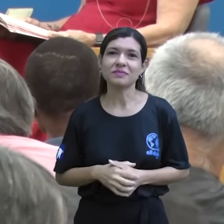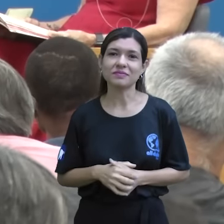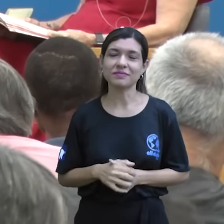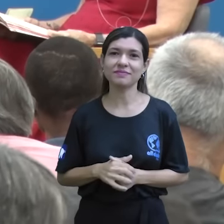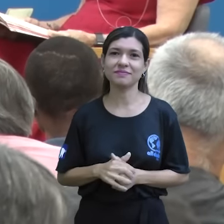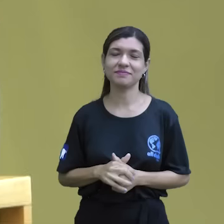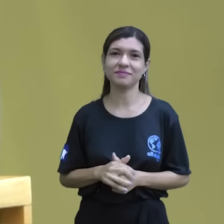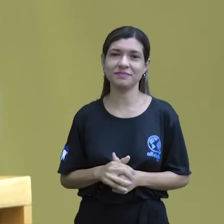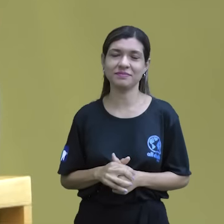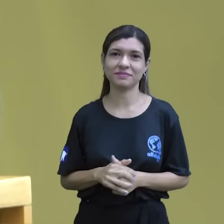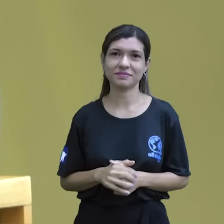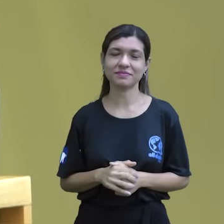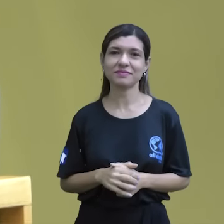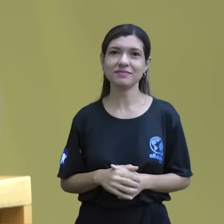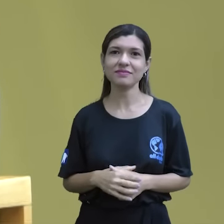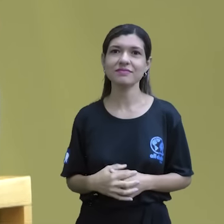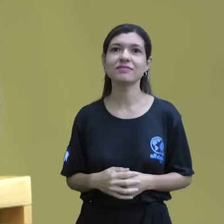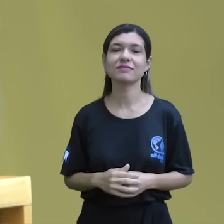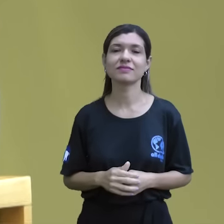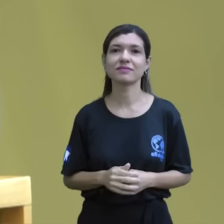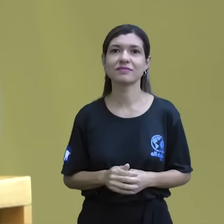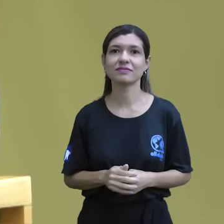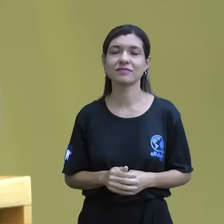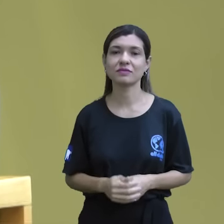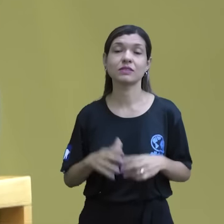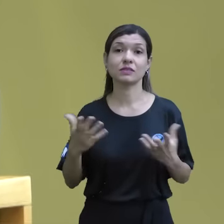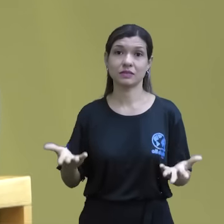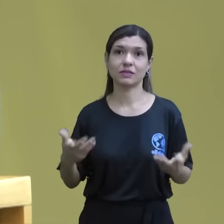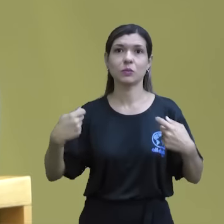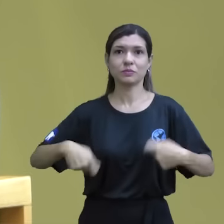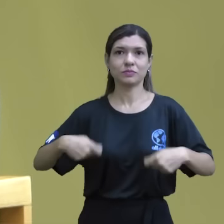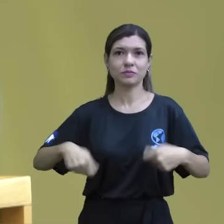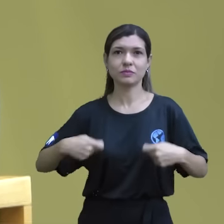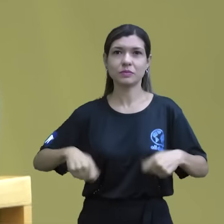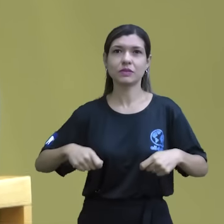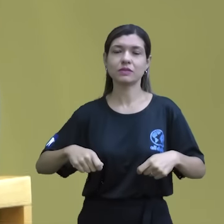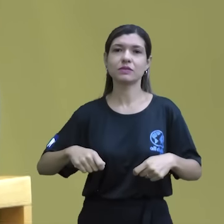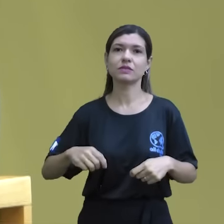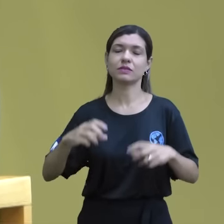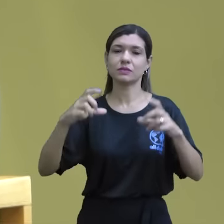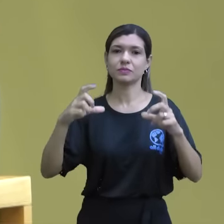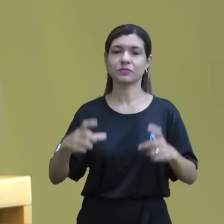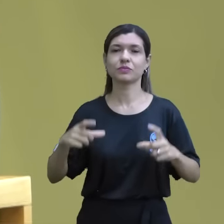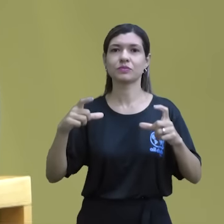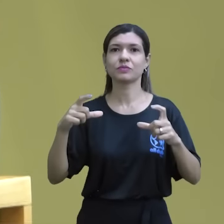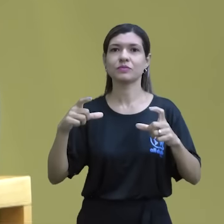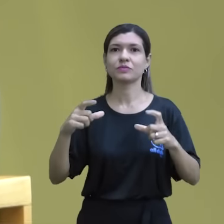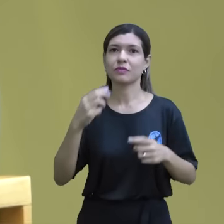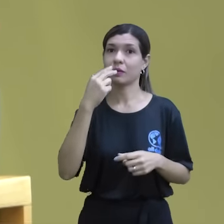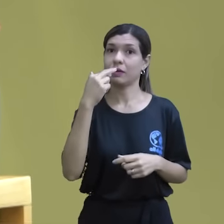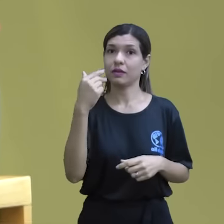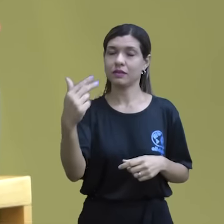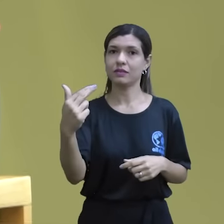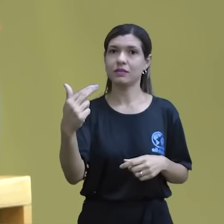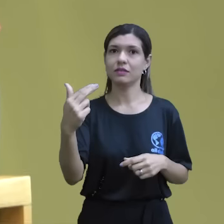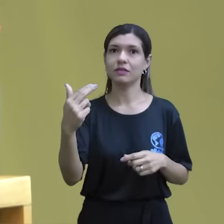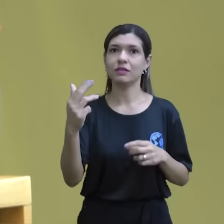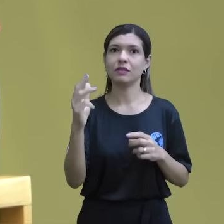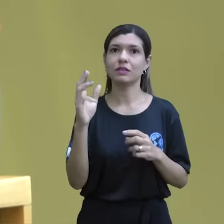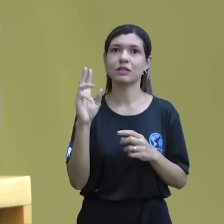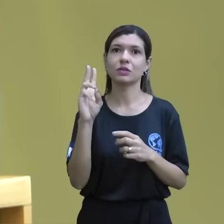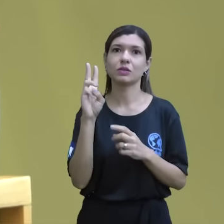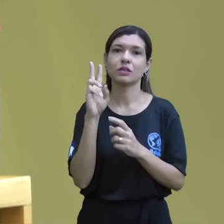terra. Tem eles, diz o grande geógrafo, a vantagem de possuir quase todos um sentido claro, muito claro nas